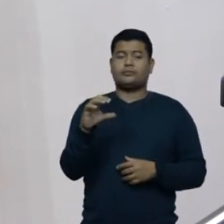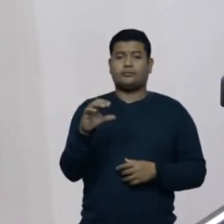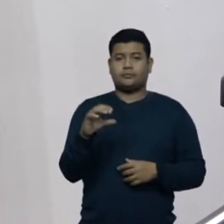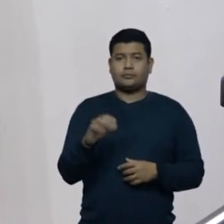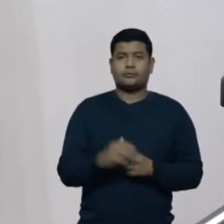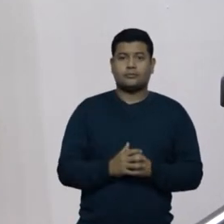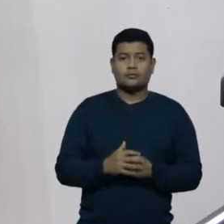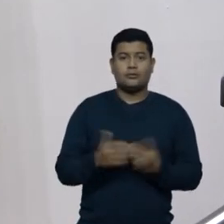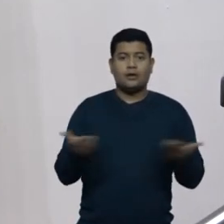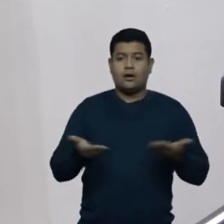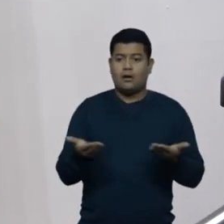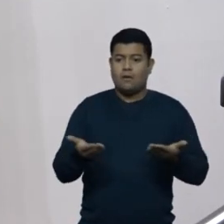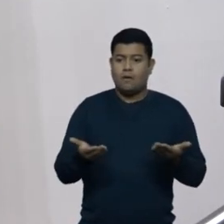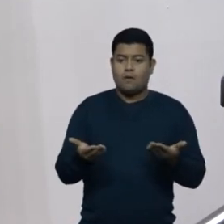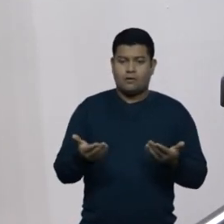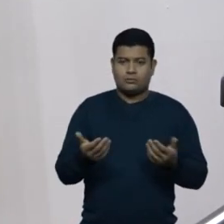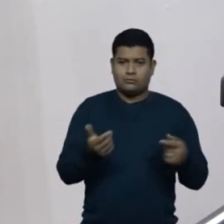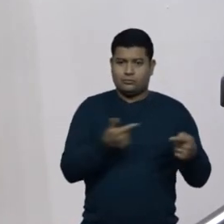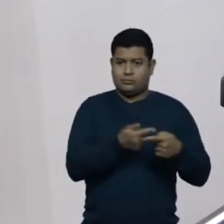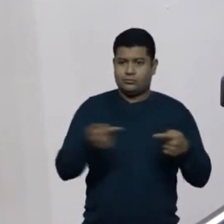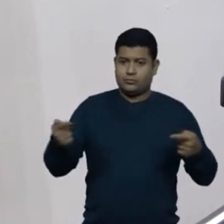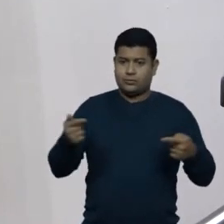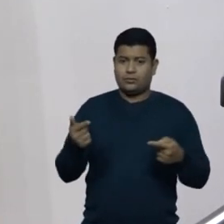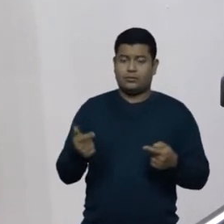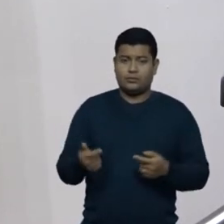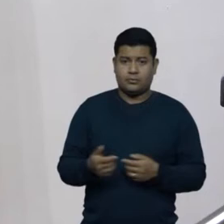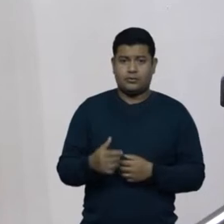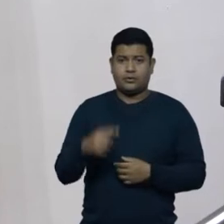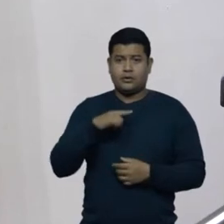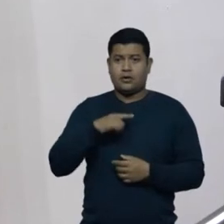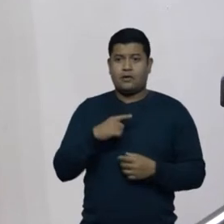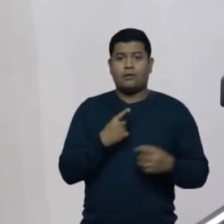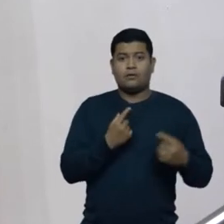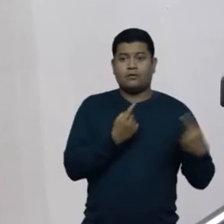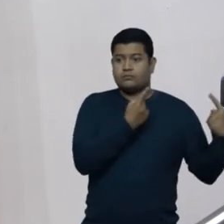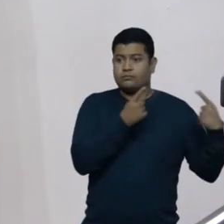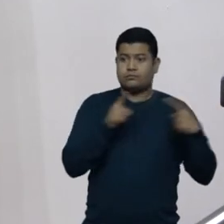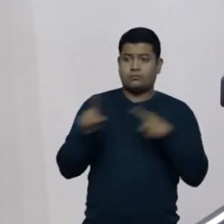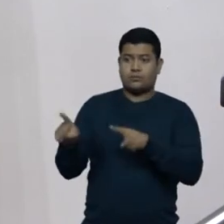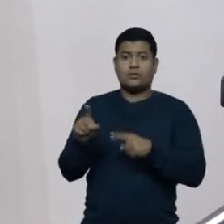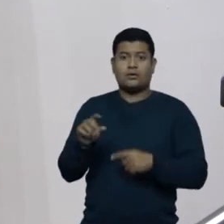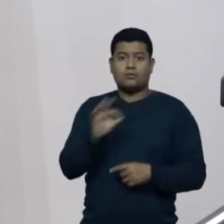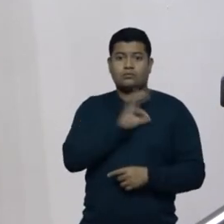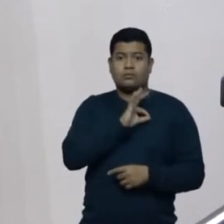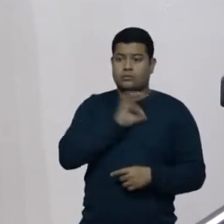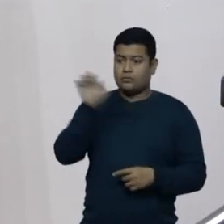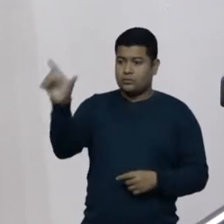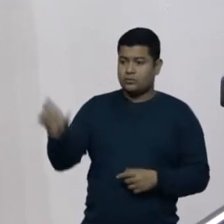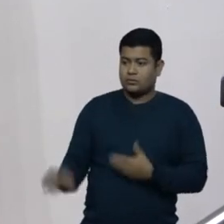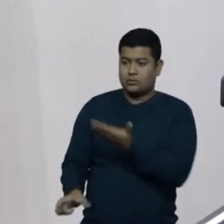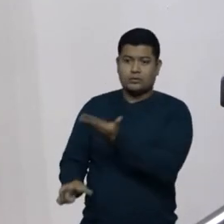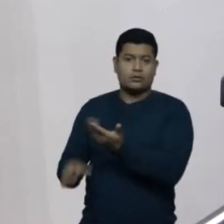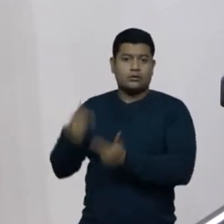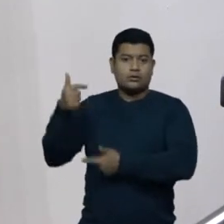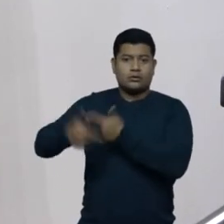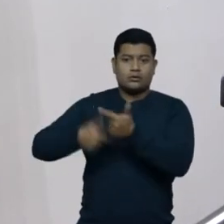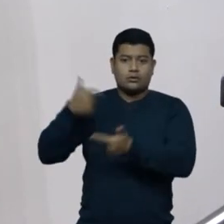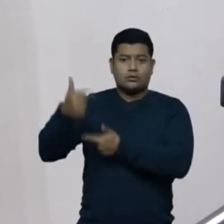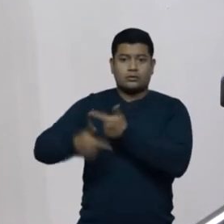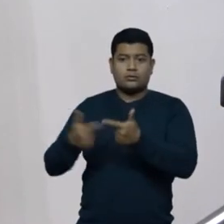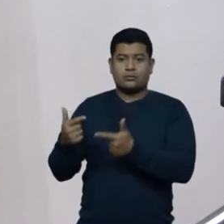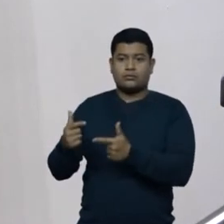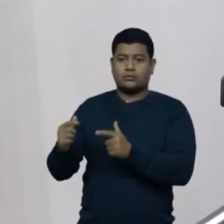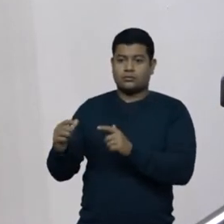nessa semana, um ataque a um policial que estava em serviço no